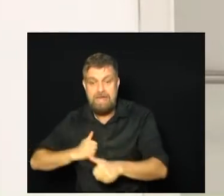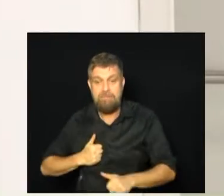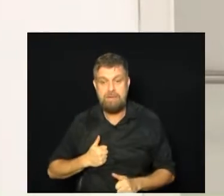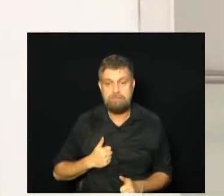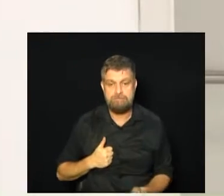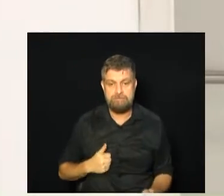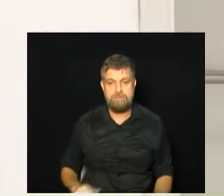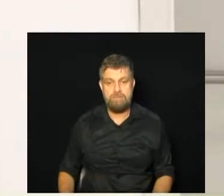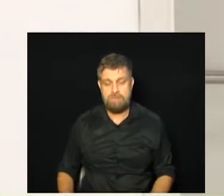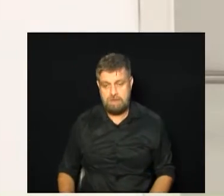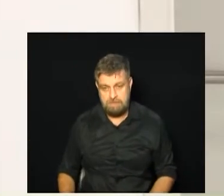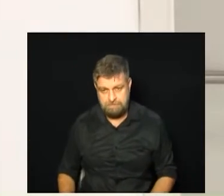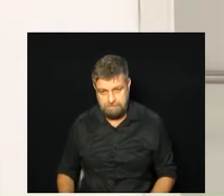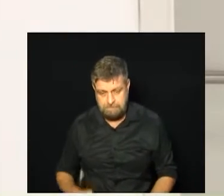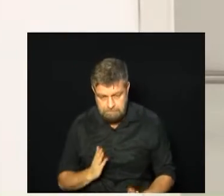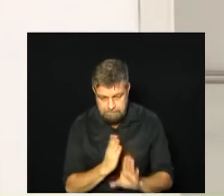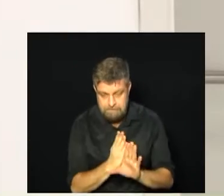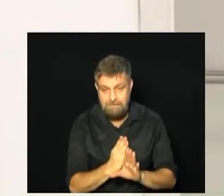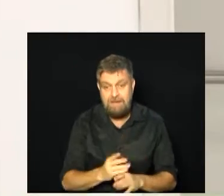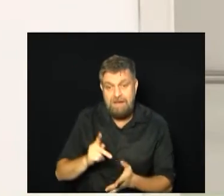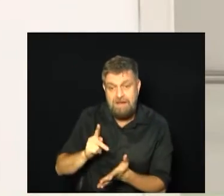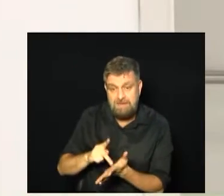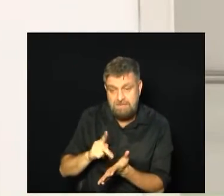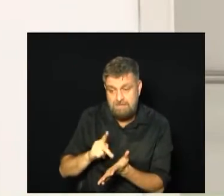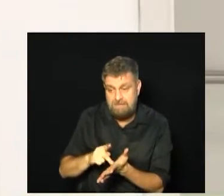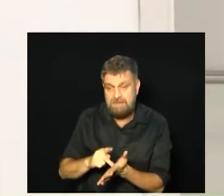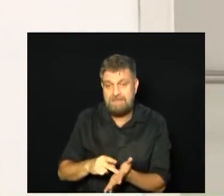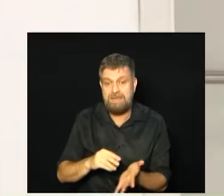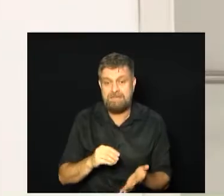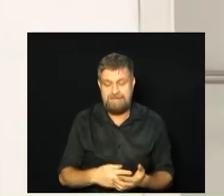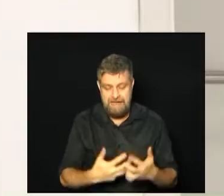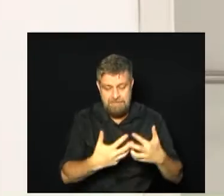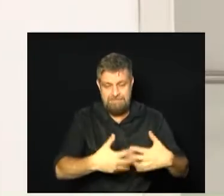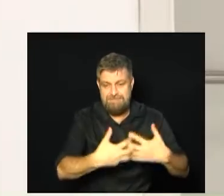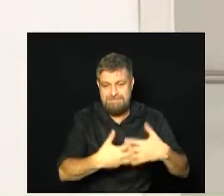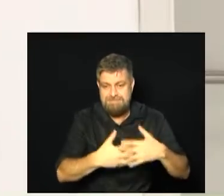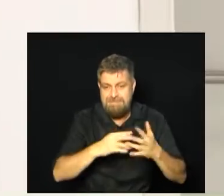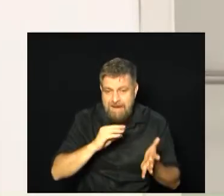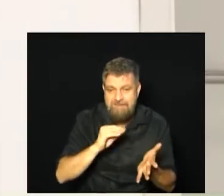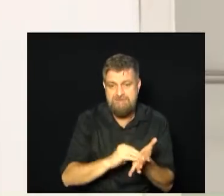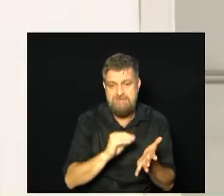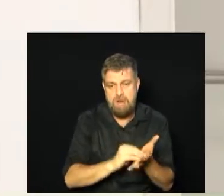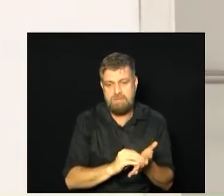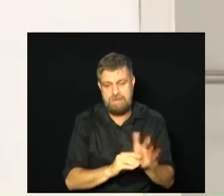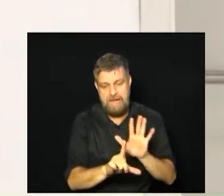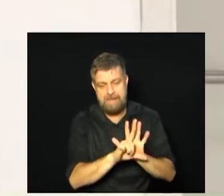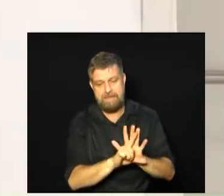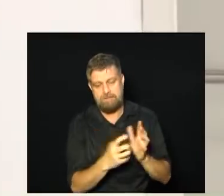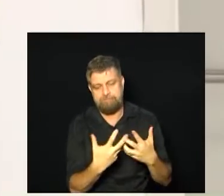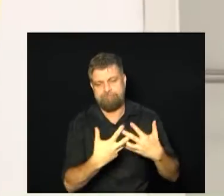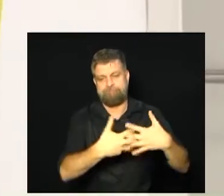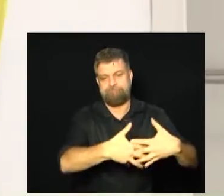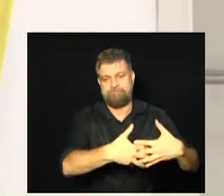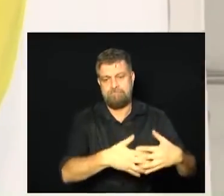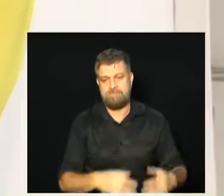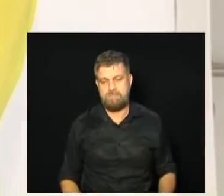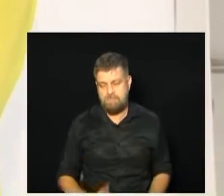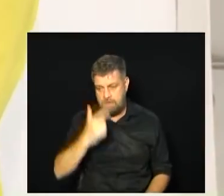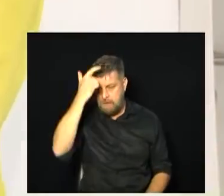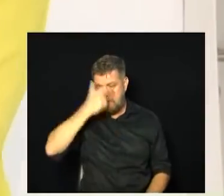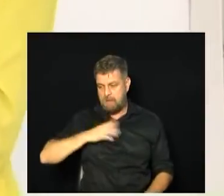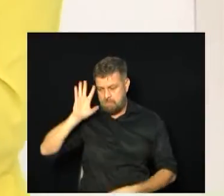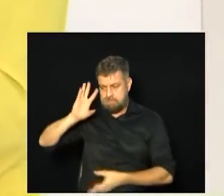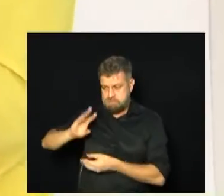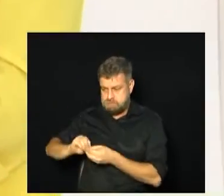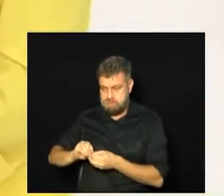qualificar. Então, o que falta realmente é a aplicação correta da lei. Bom, doutora, para finalizar a minha parte, a